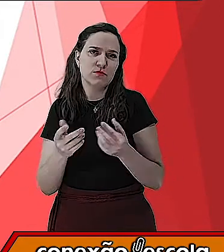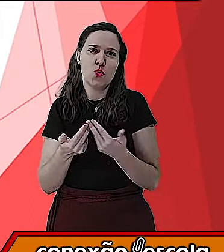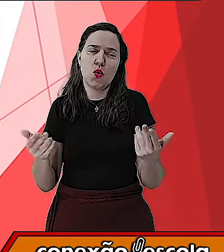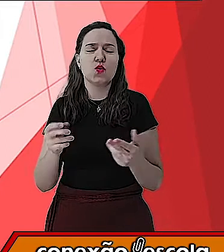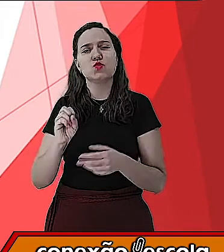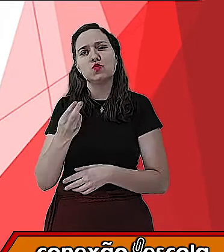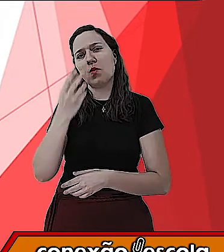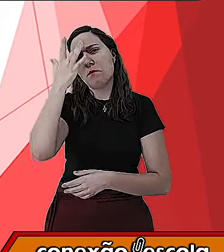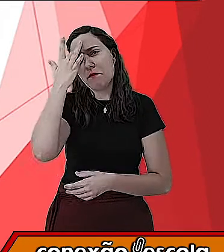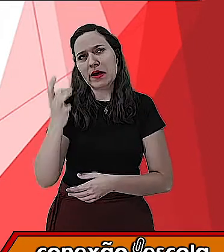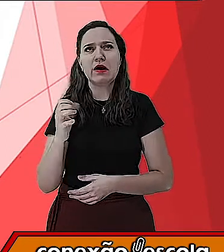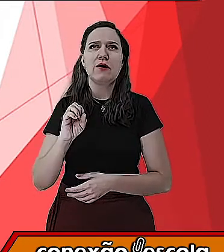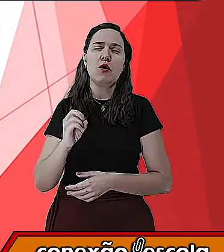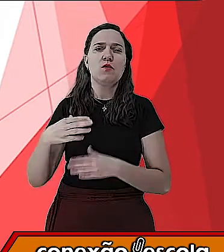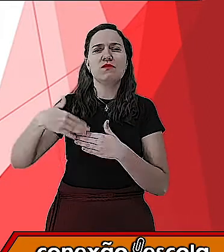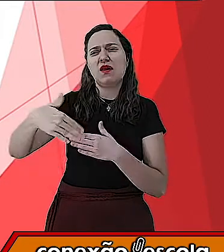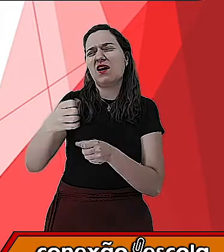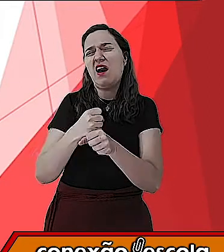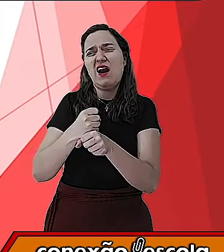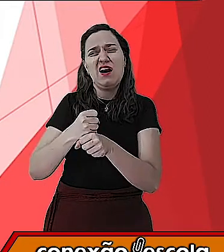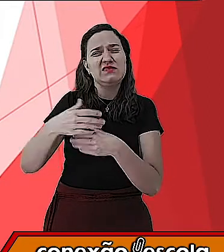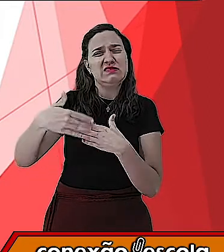ou daqui uns 100 anos.